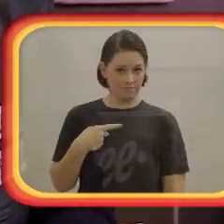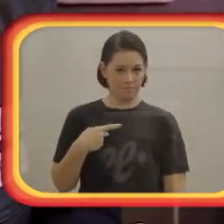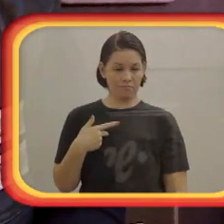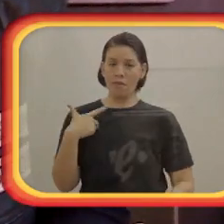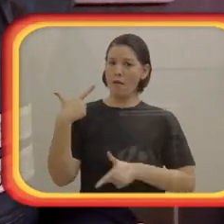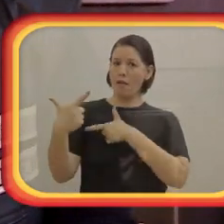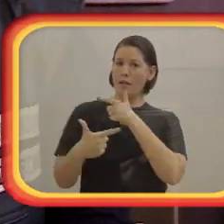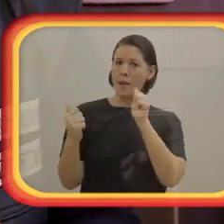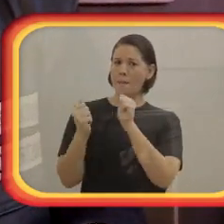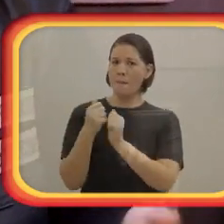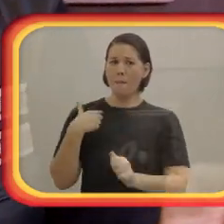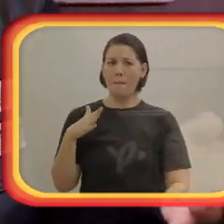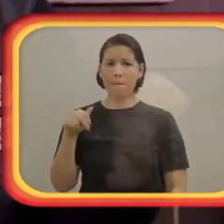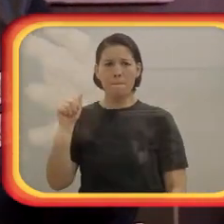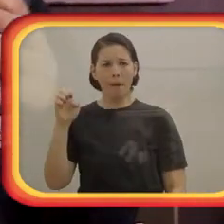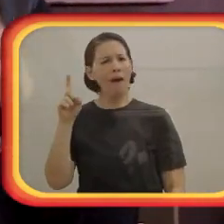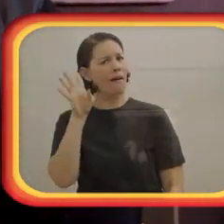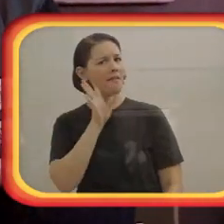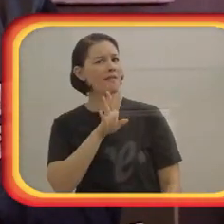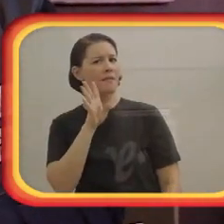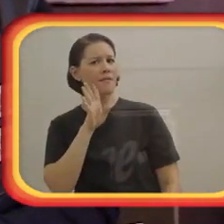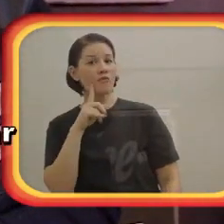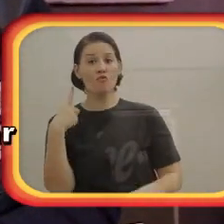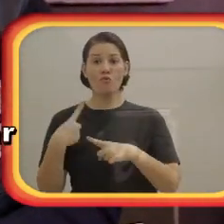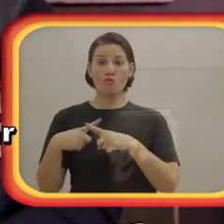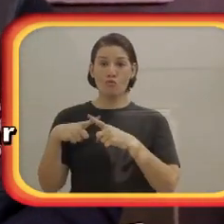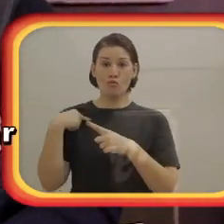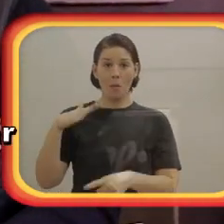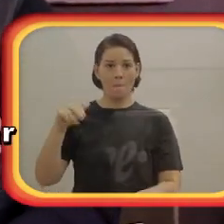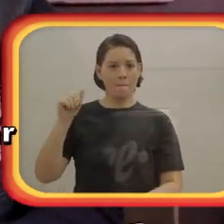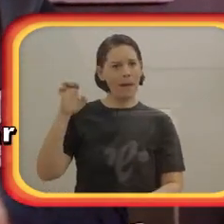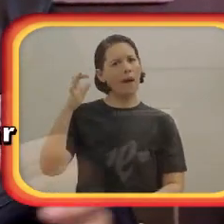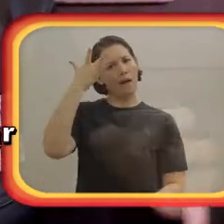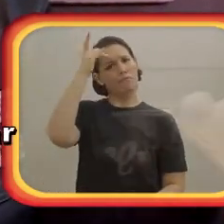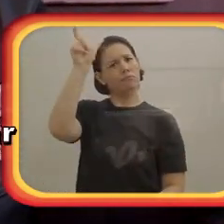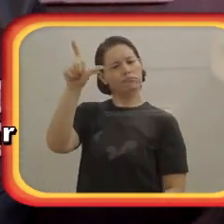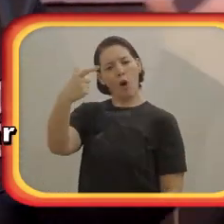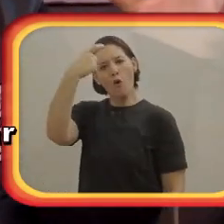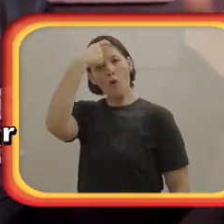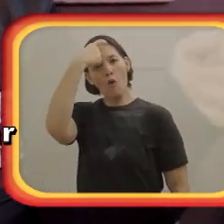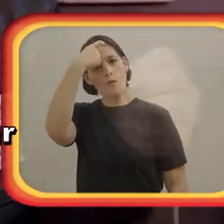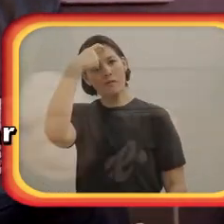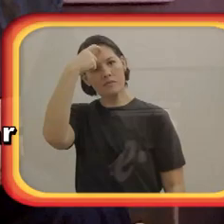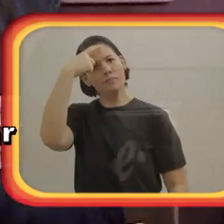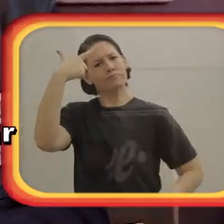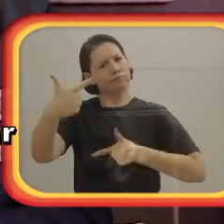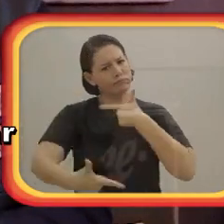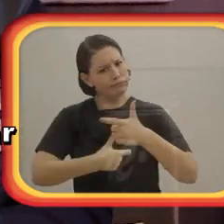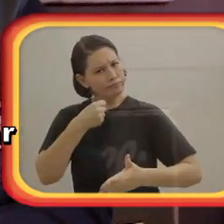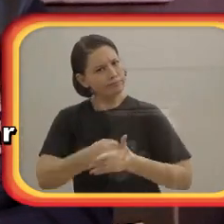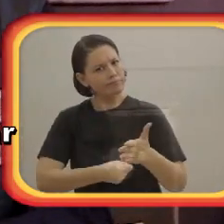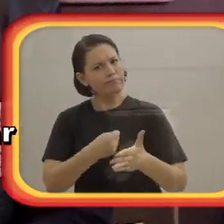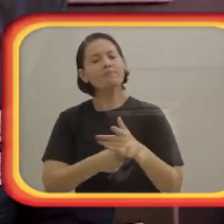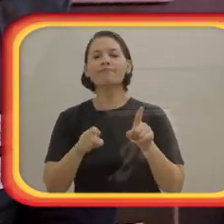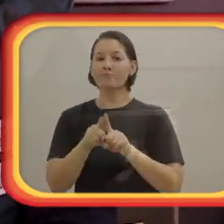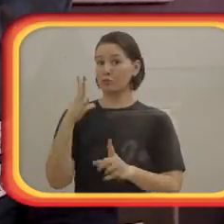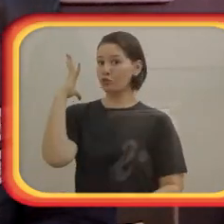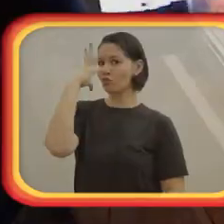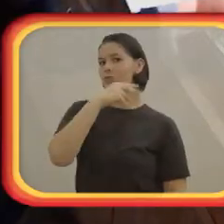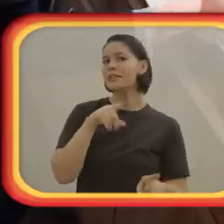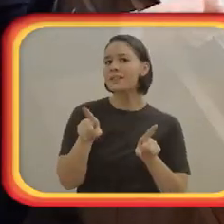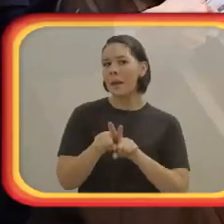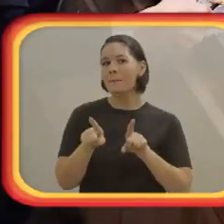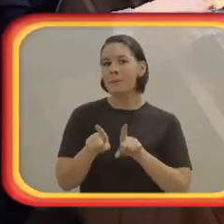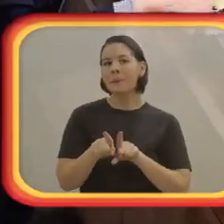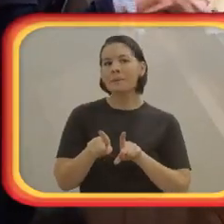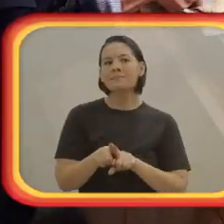família. E com esse dinheiro também eu vou juntar esse dinheiro para comprar um celular para